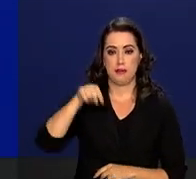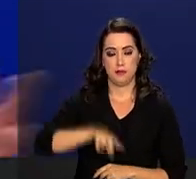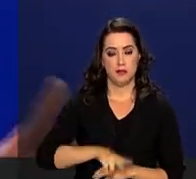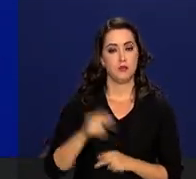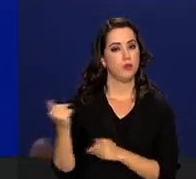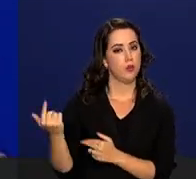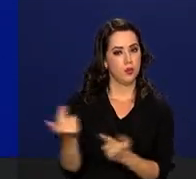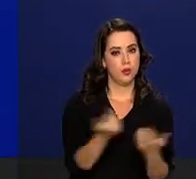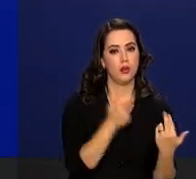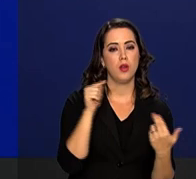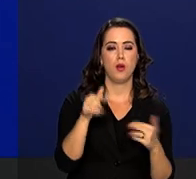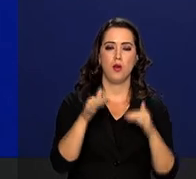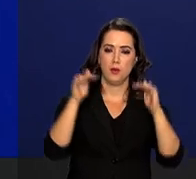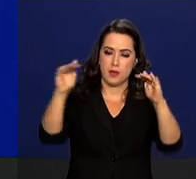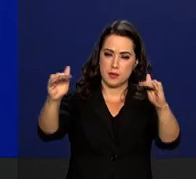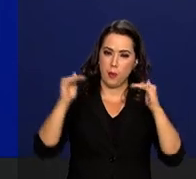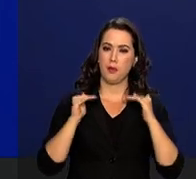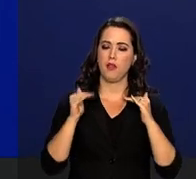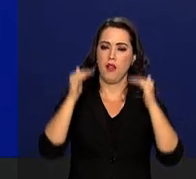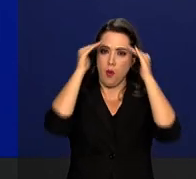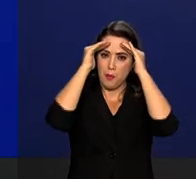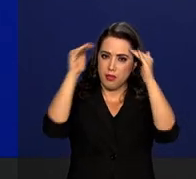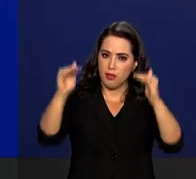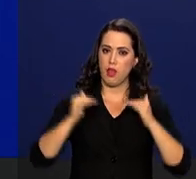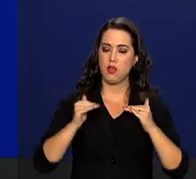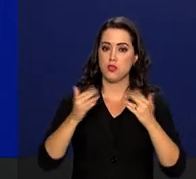igual maneira, esta homenagem